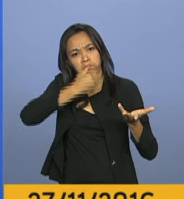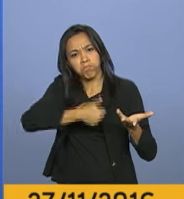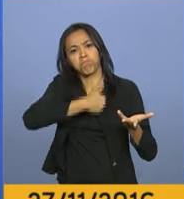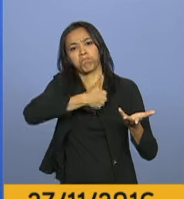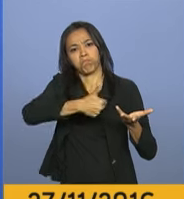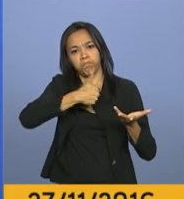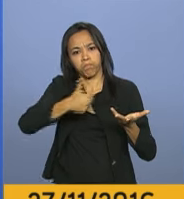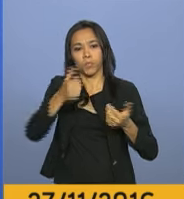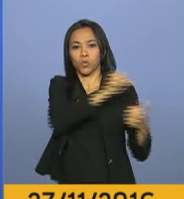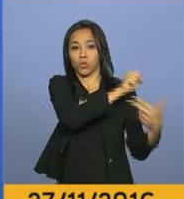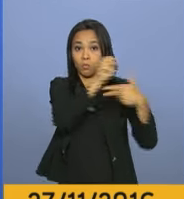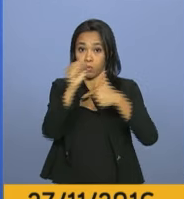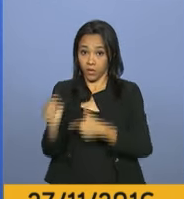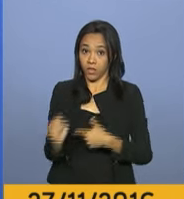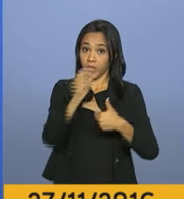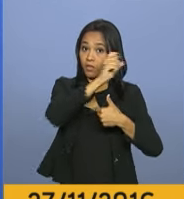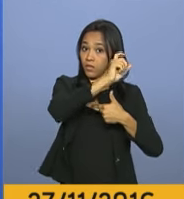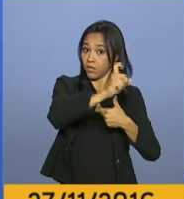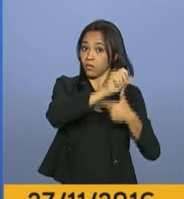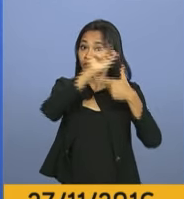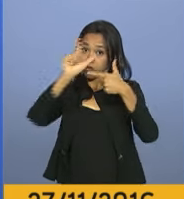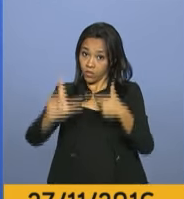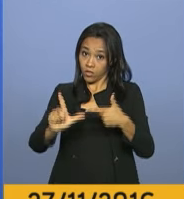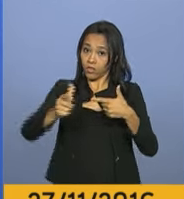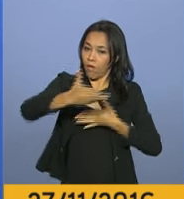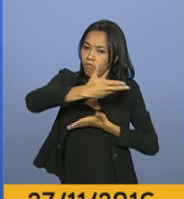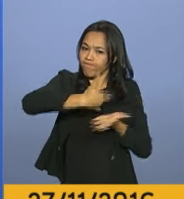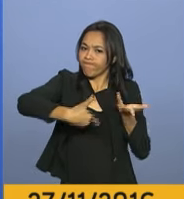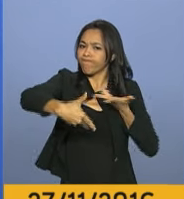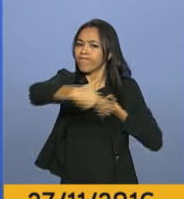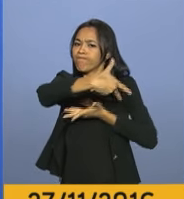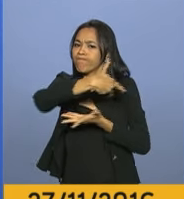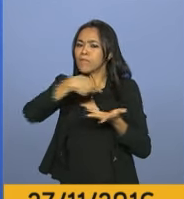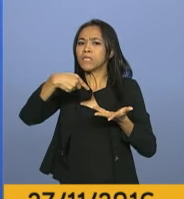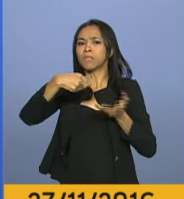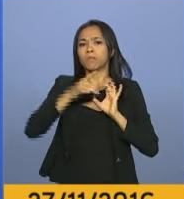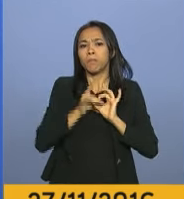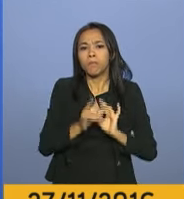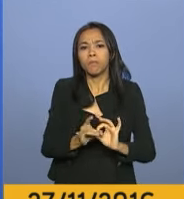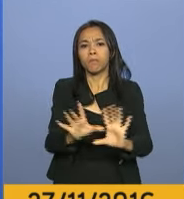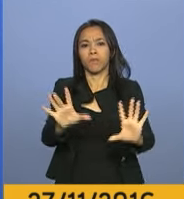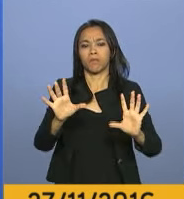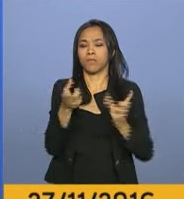entre os dois poderes, o que permitiu, convenhamos,